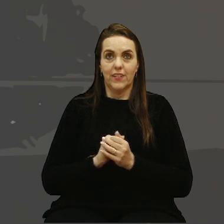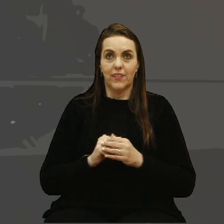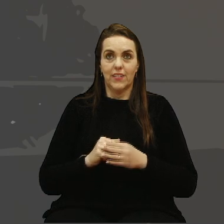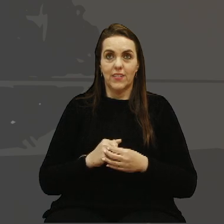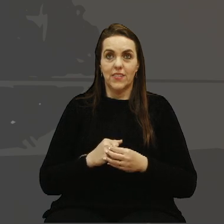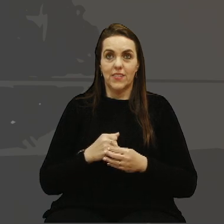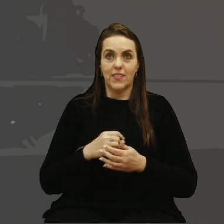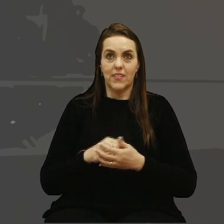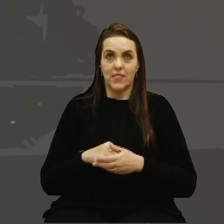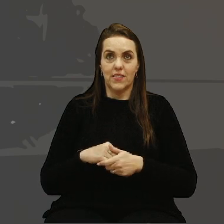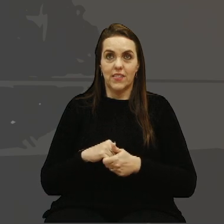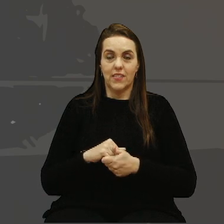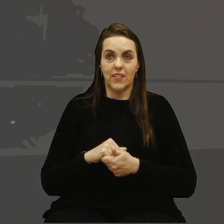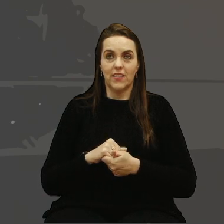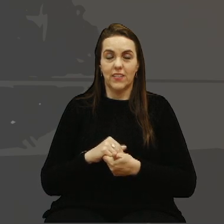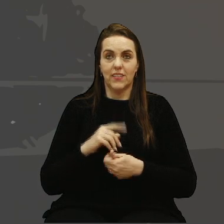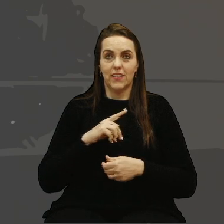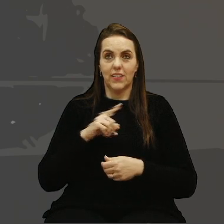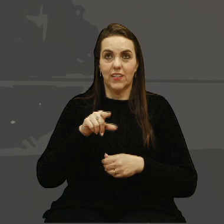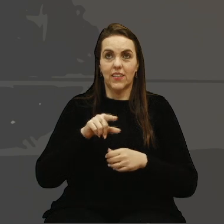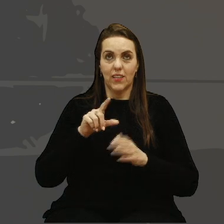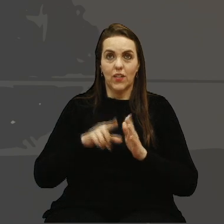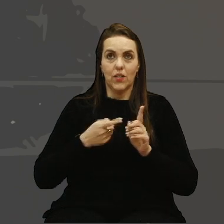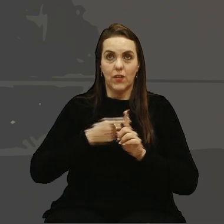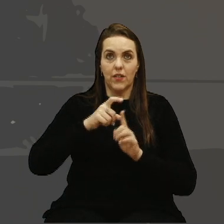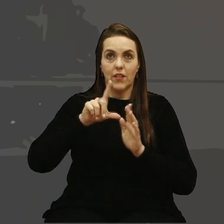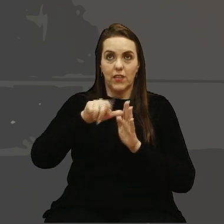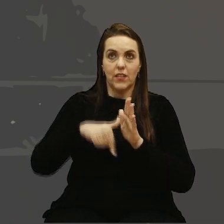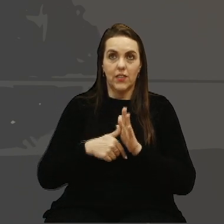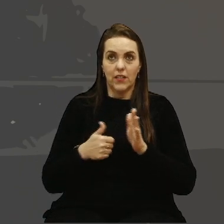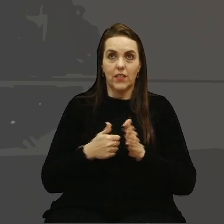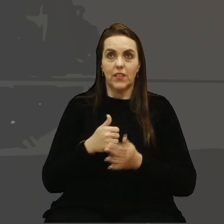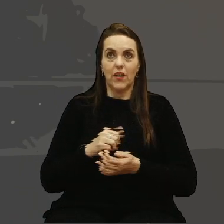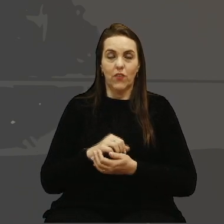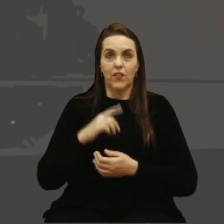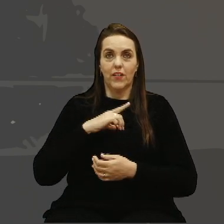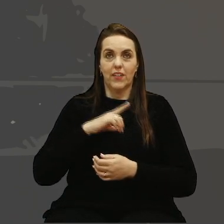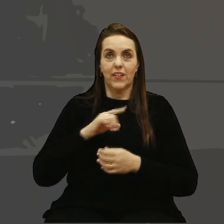Nós vamos ter no mês seguinte, um mês depois da leitura,